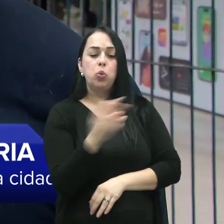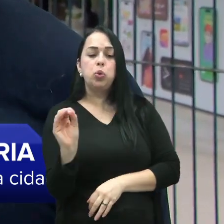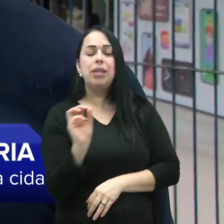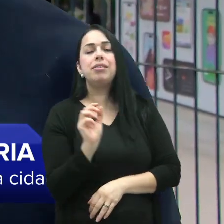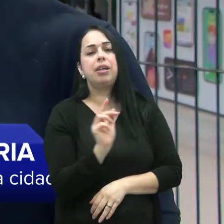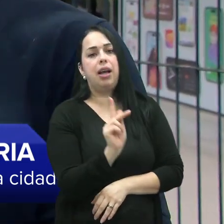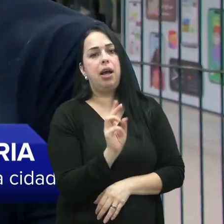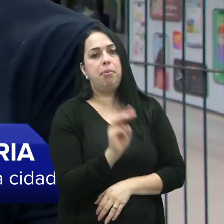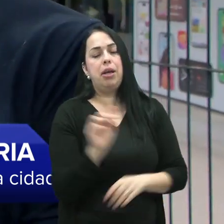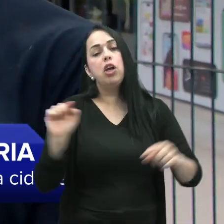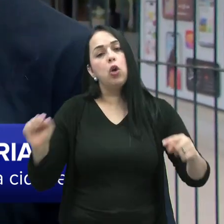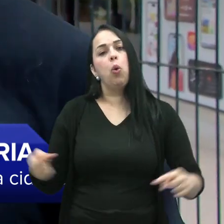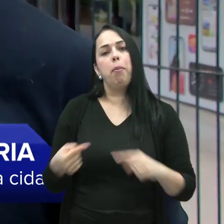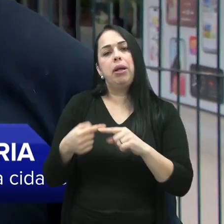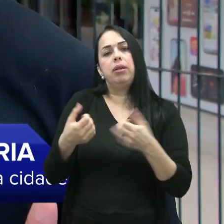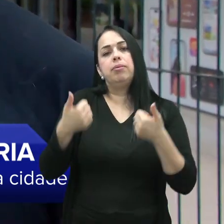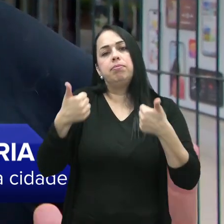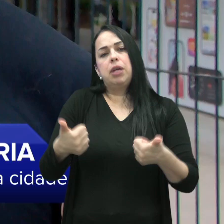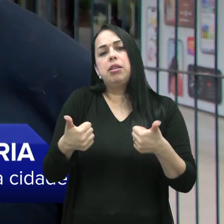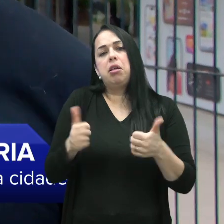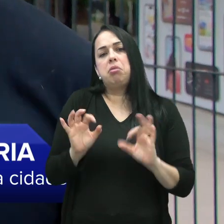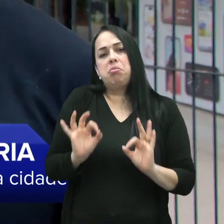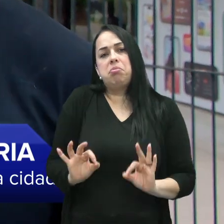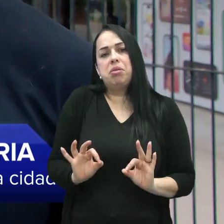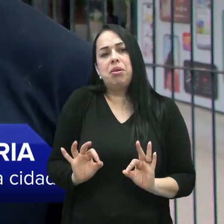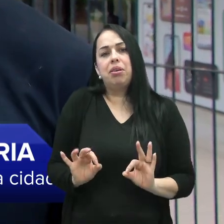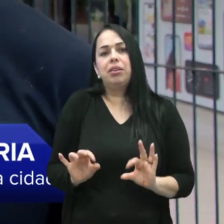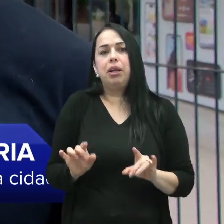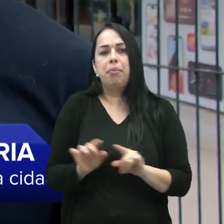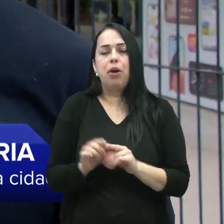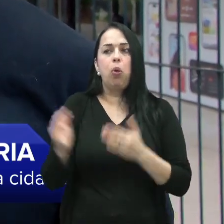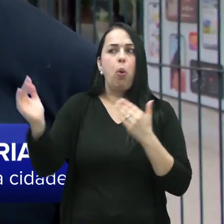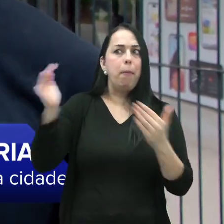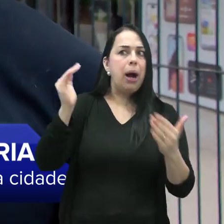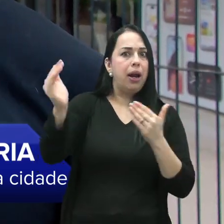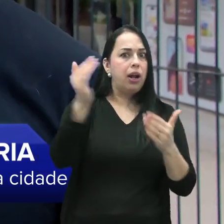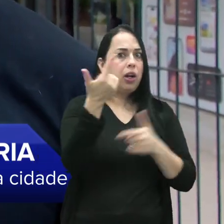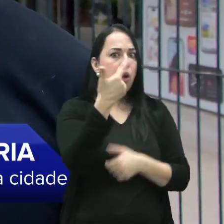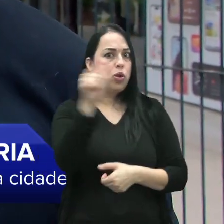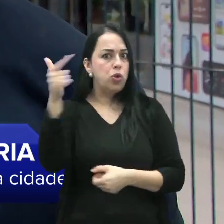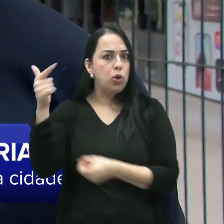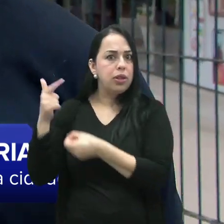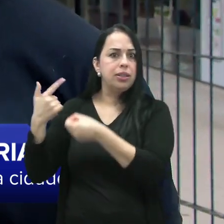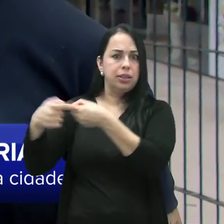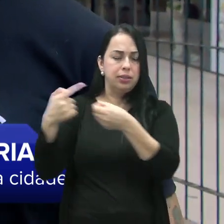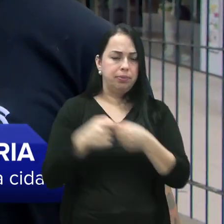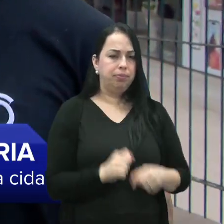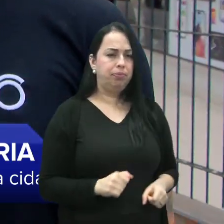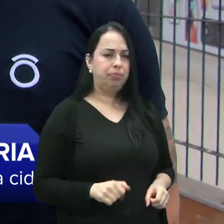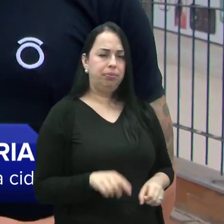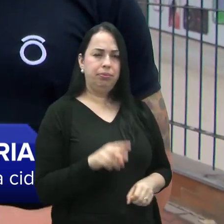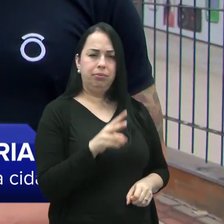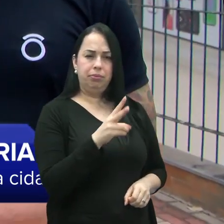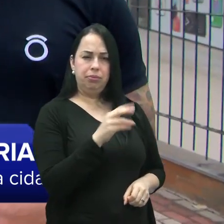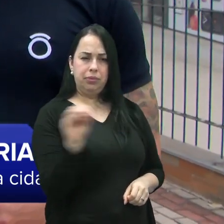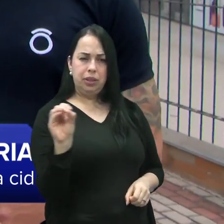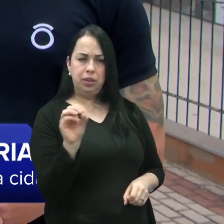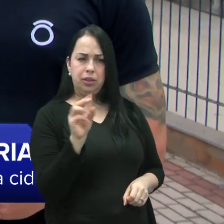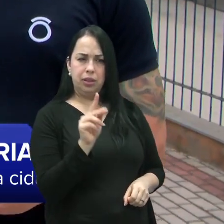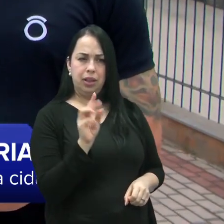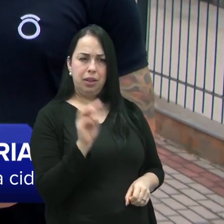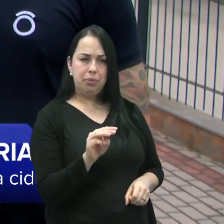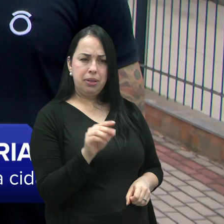malha cicloviária para a população existente está entre ali as principais cidades com o melhor sistema. E esses quase 200 quilômetros